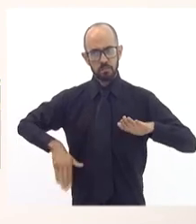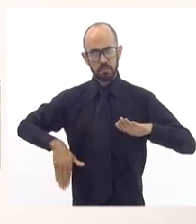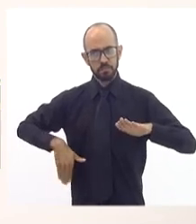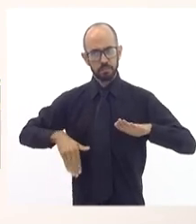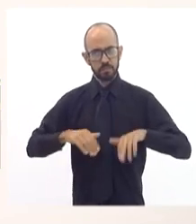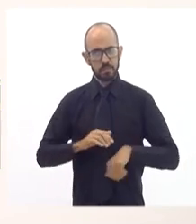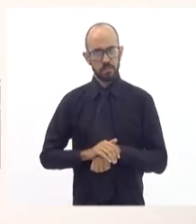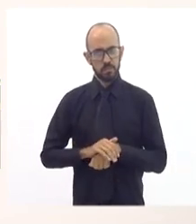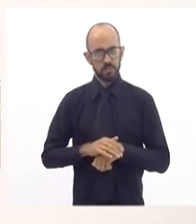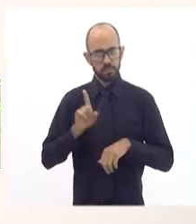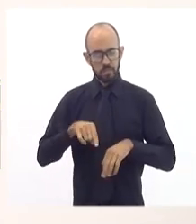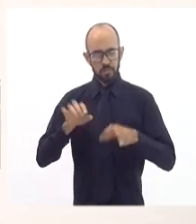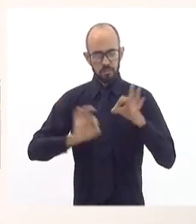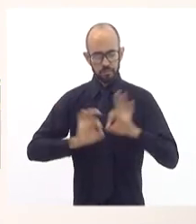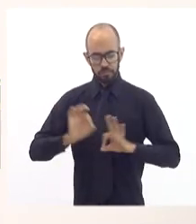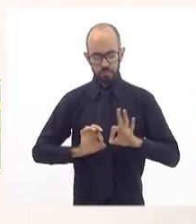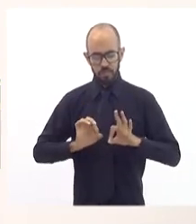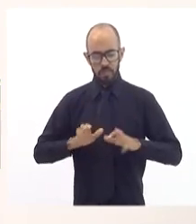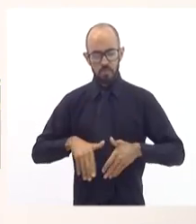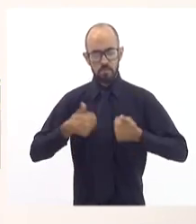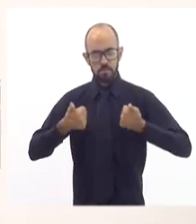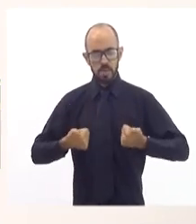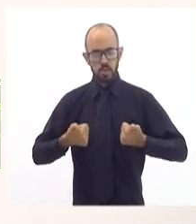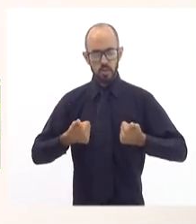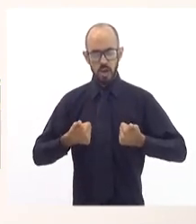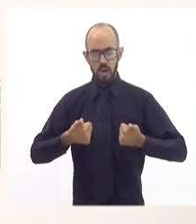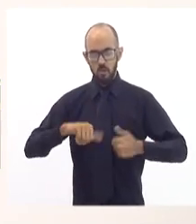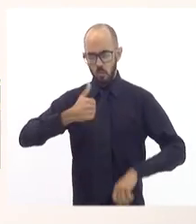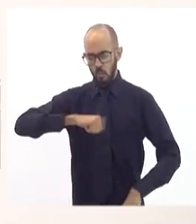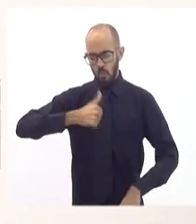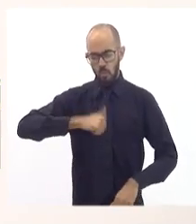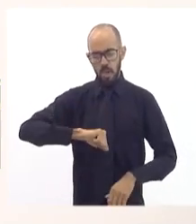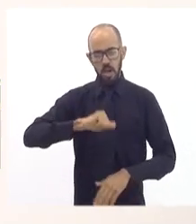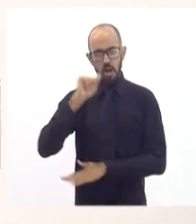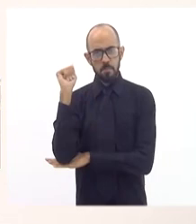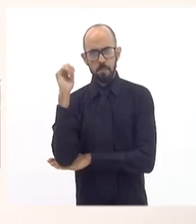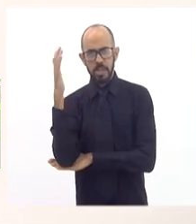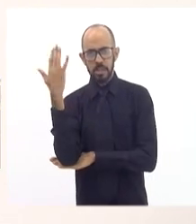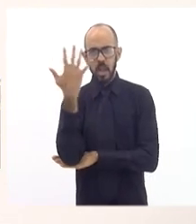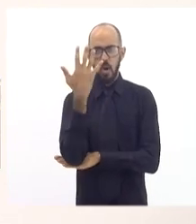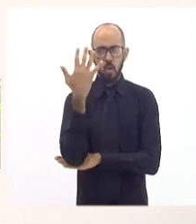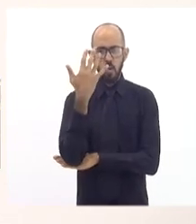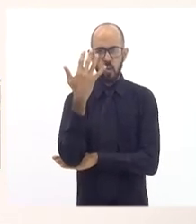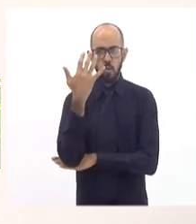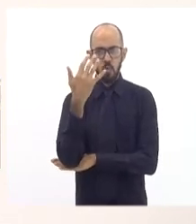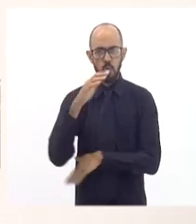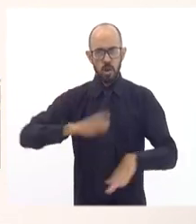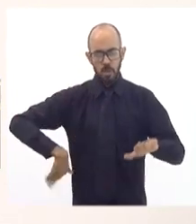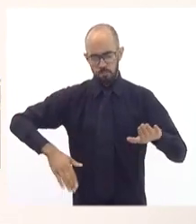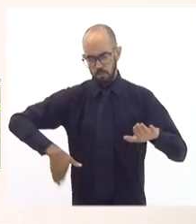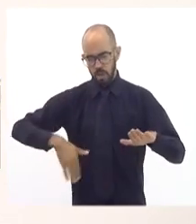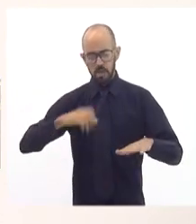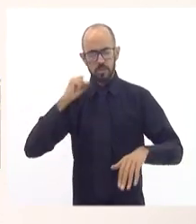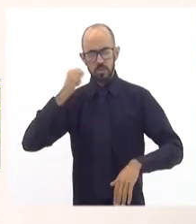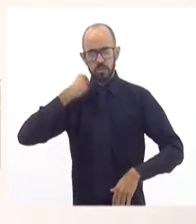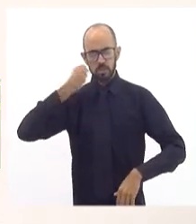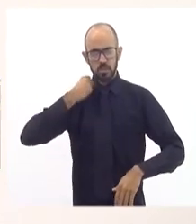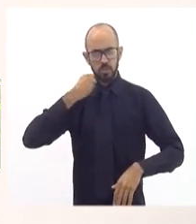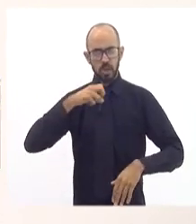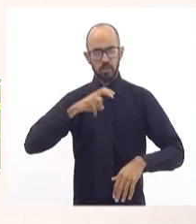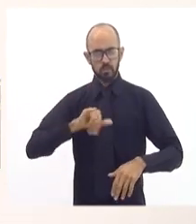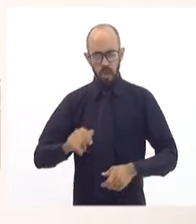projeto que vão melhorar a qualidade ambiental da Baía de Sepetiba que vai trazer